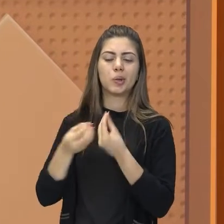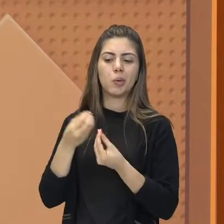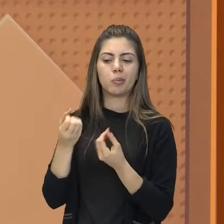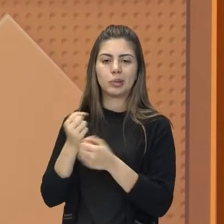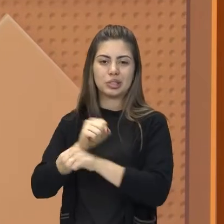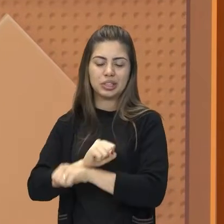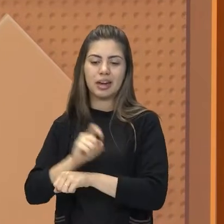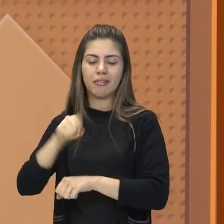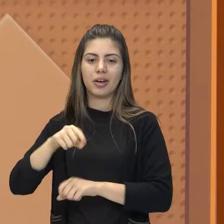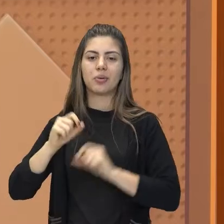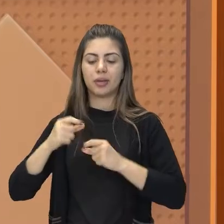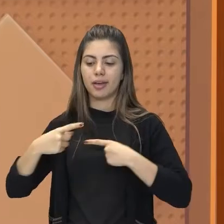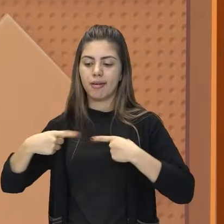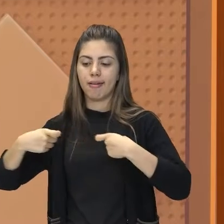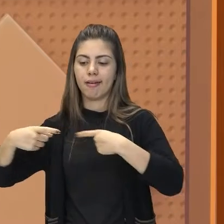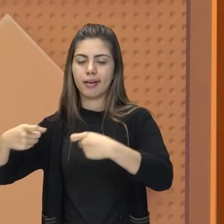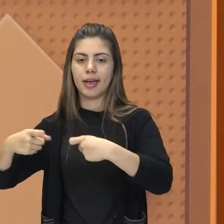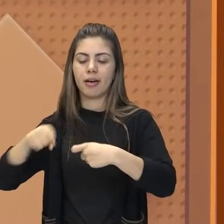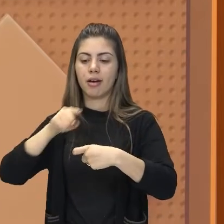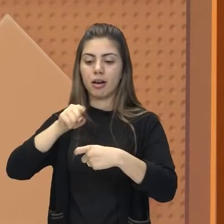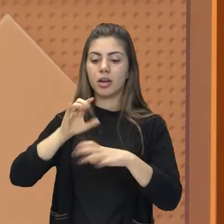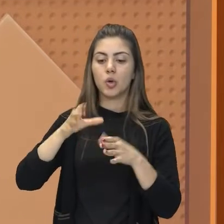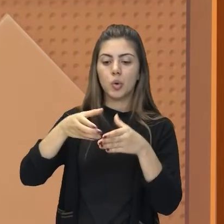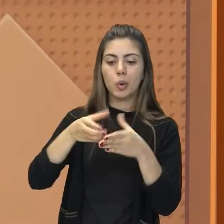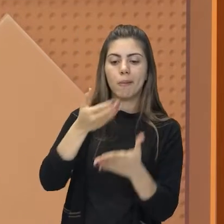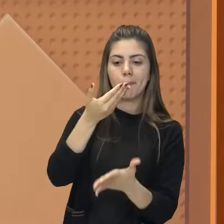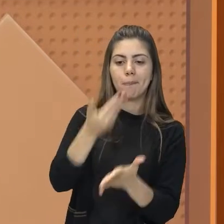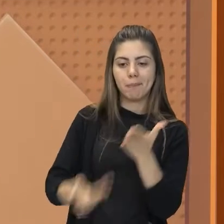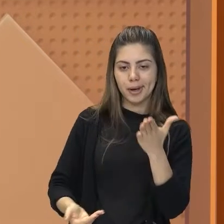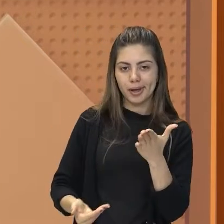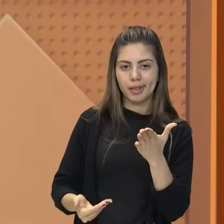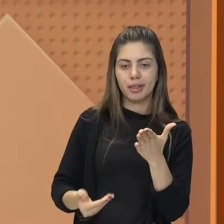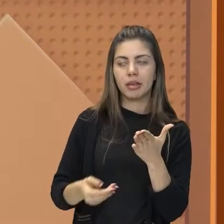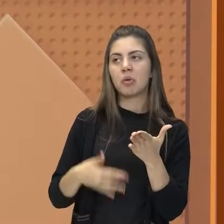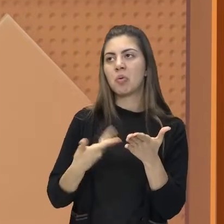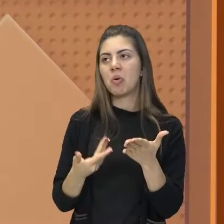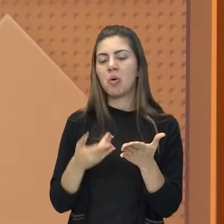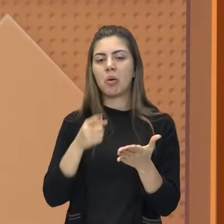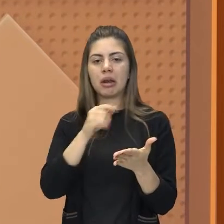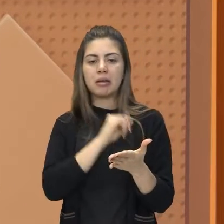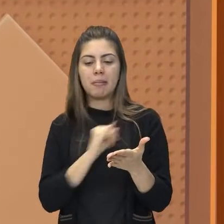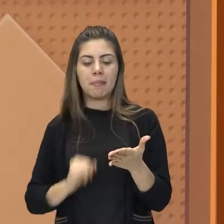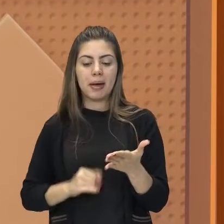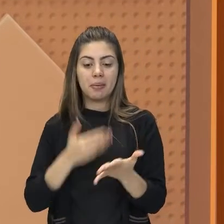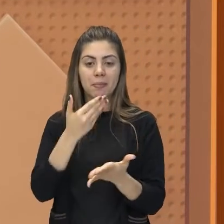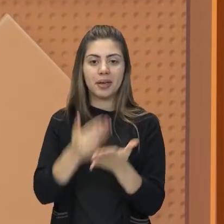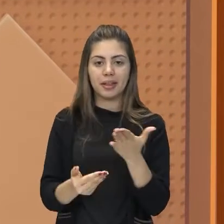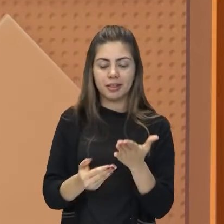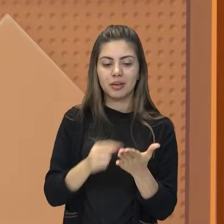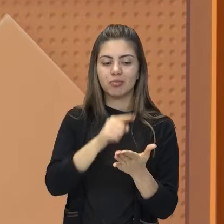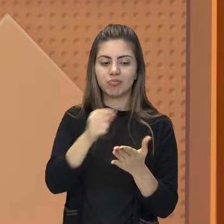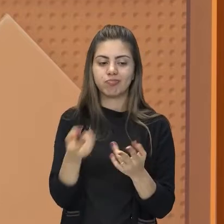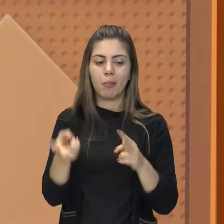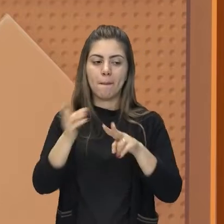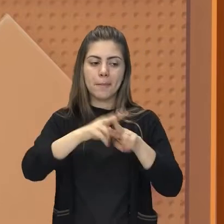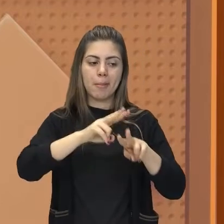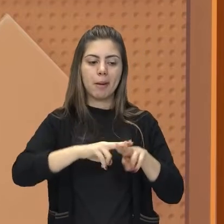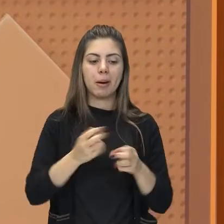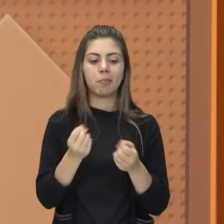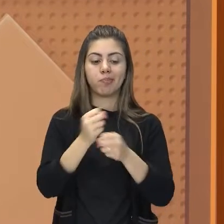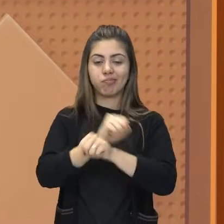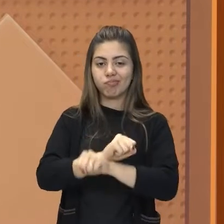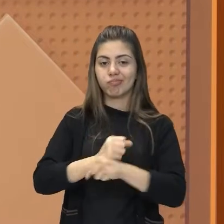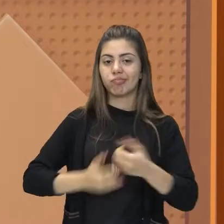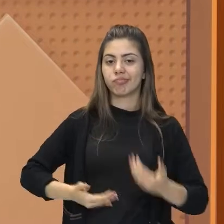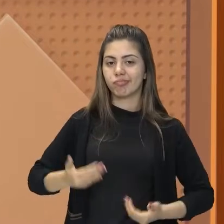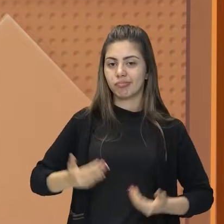de guerras, então aquele grupo que perdeu, aquele reino que perdeu a batalha, ele acaba sendo escravizado. No